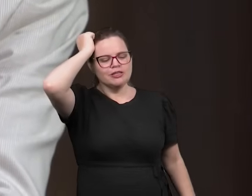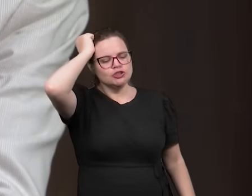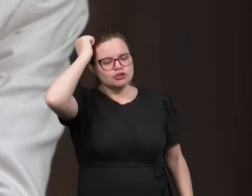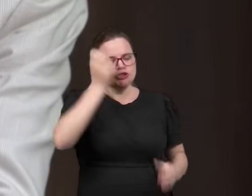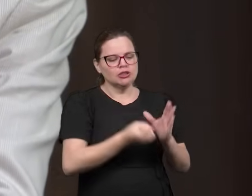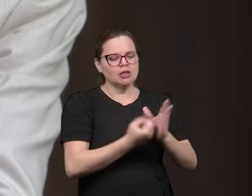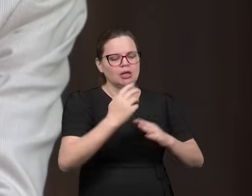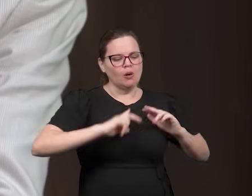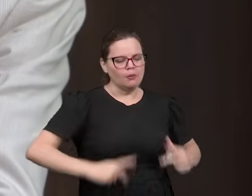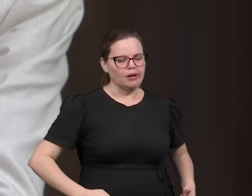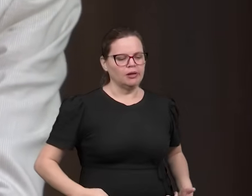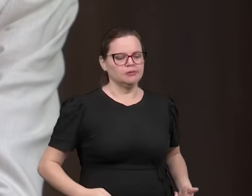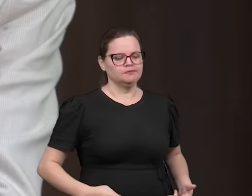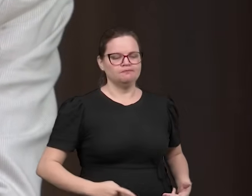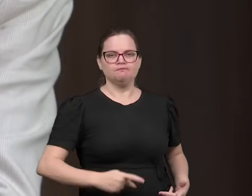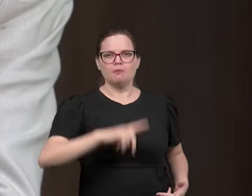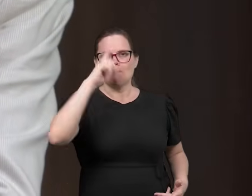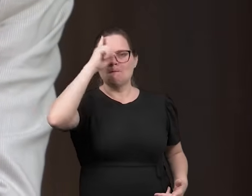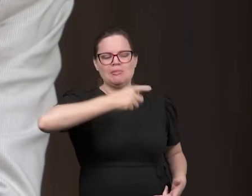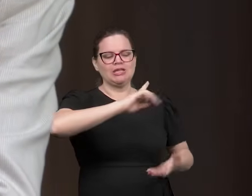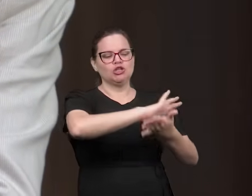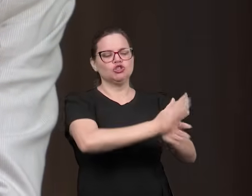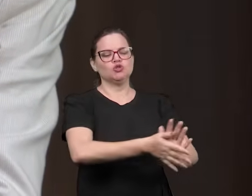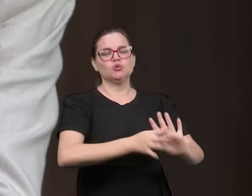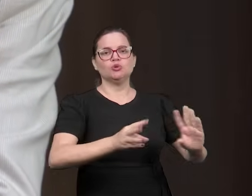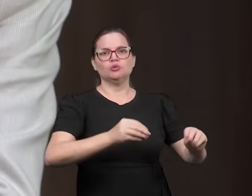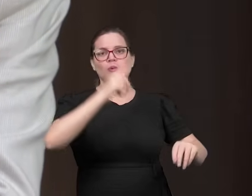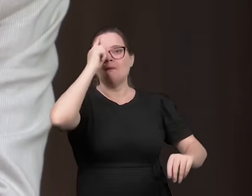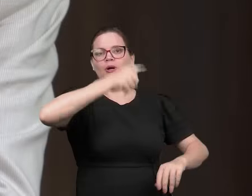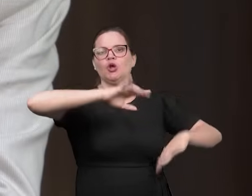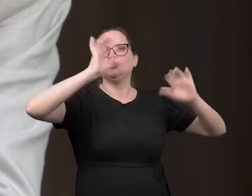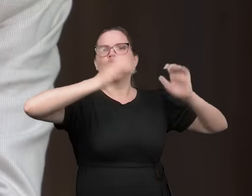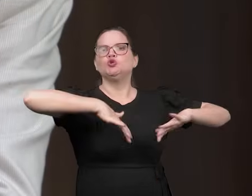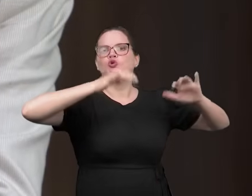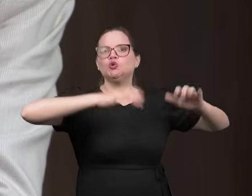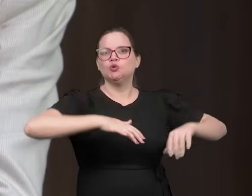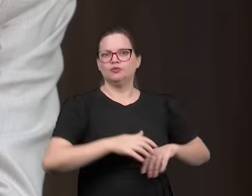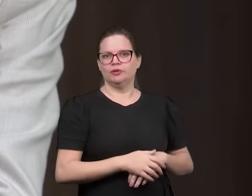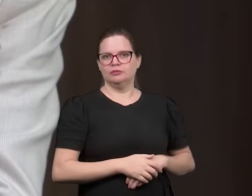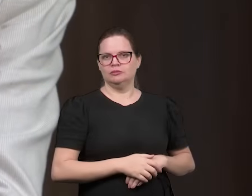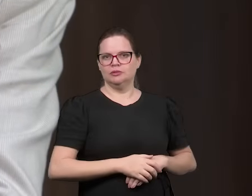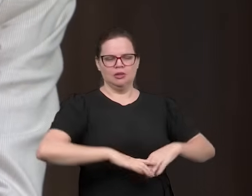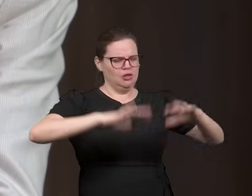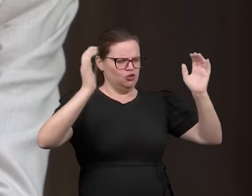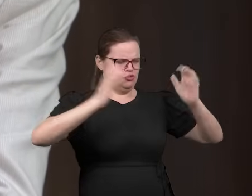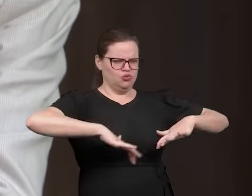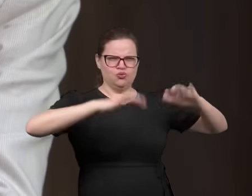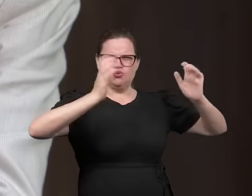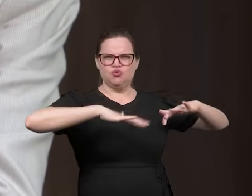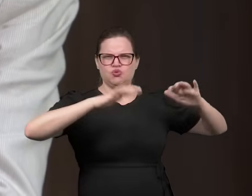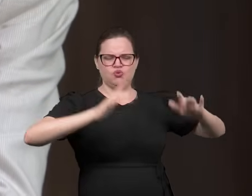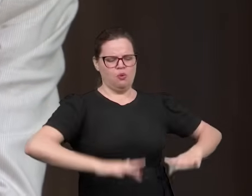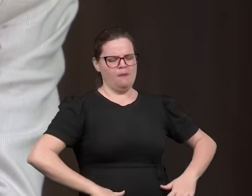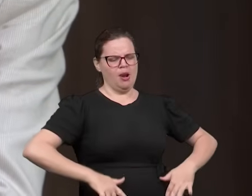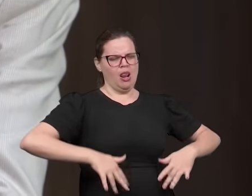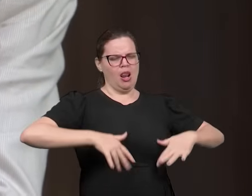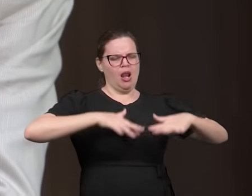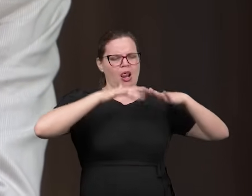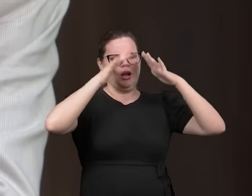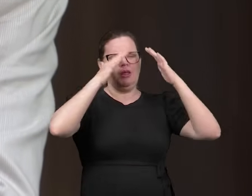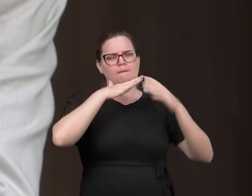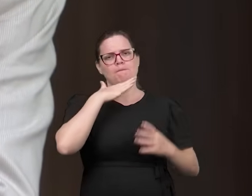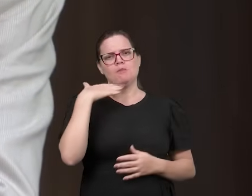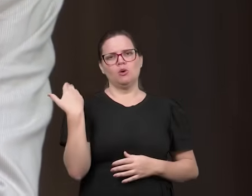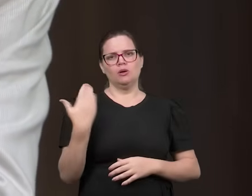uma geração tão brilhante, mas o que adiantou? Morreram todas as águas do dilúvio e não tiveram uma vida